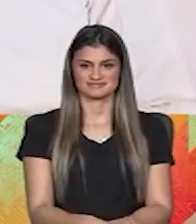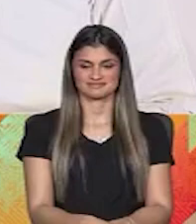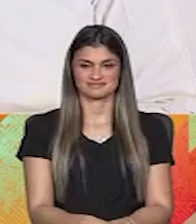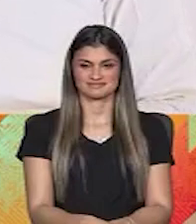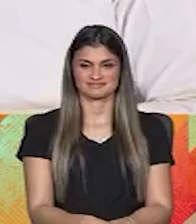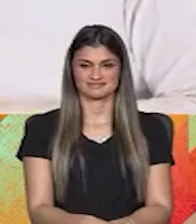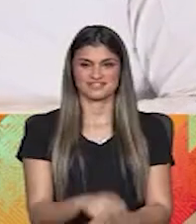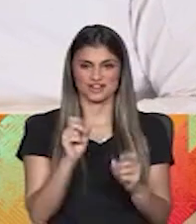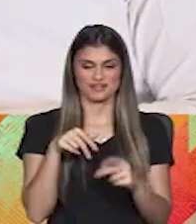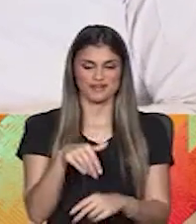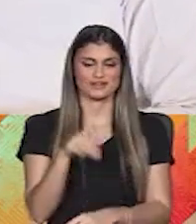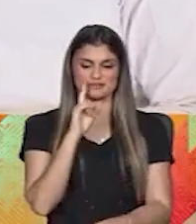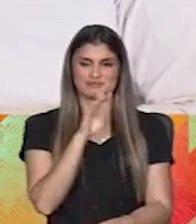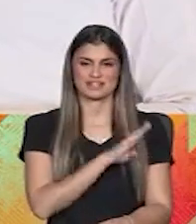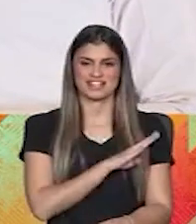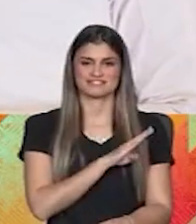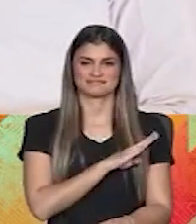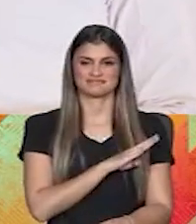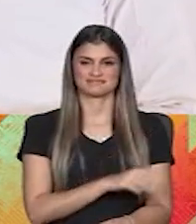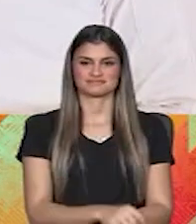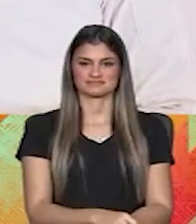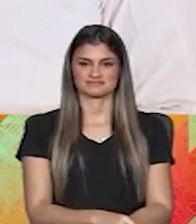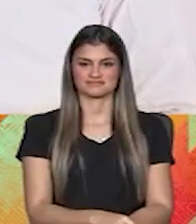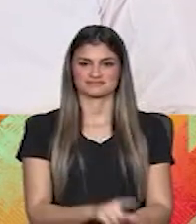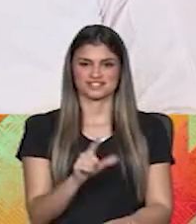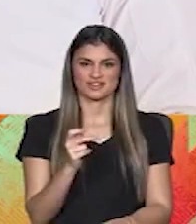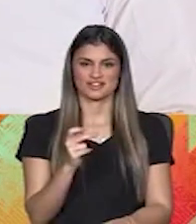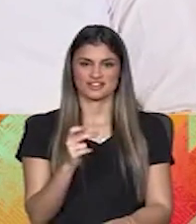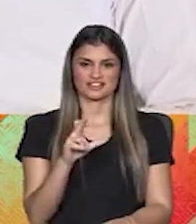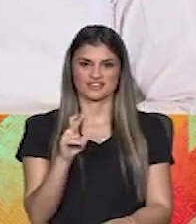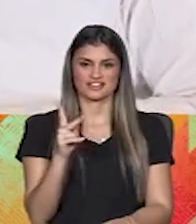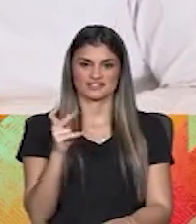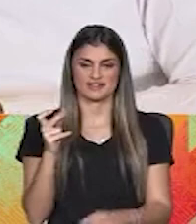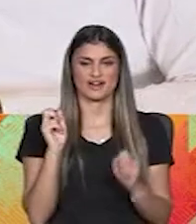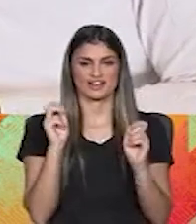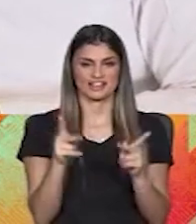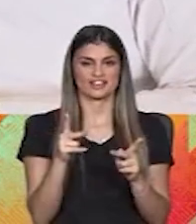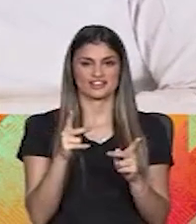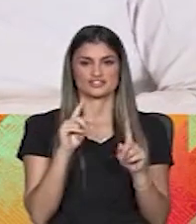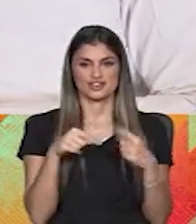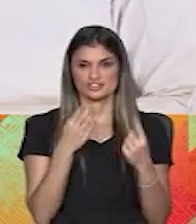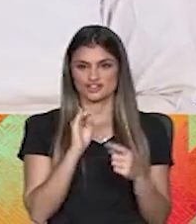Ok eu vou provar não tem Ah tem que ser Jorge